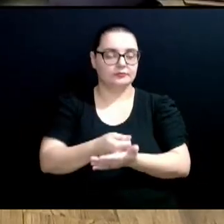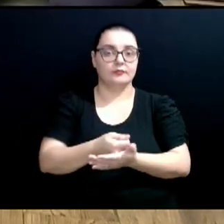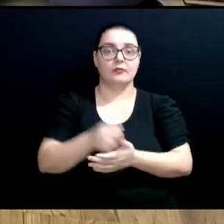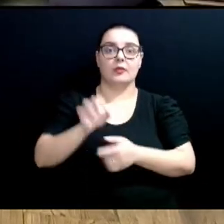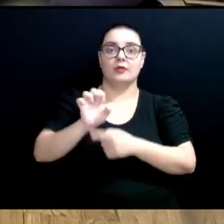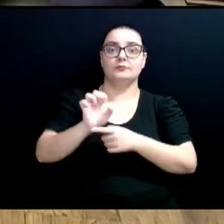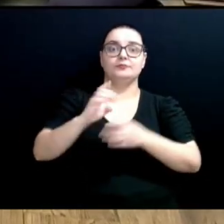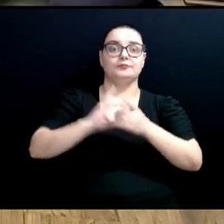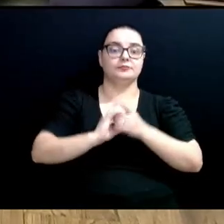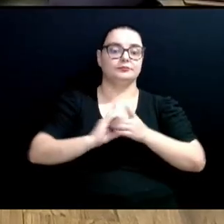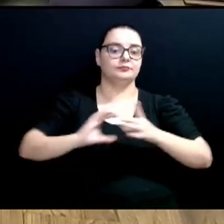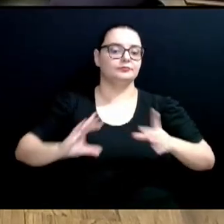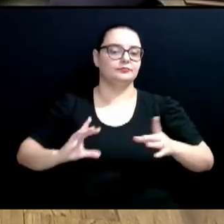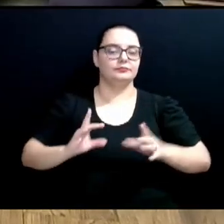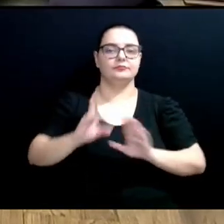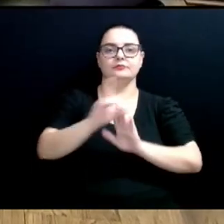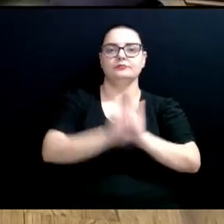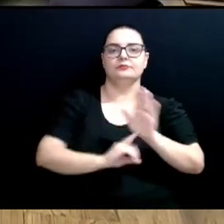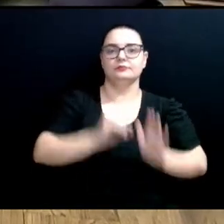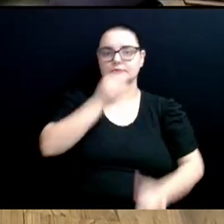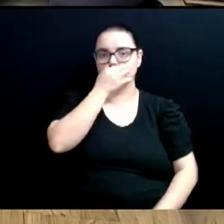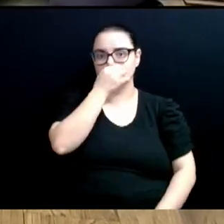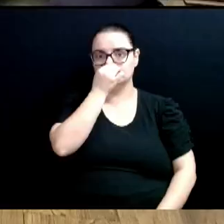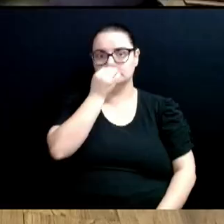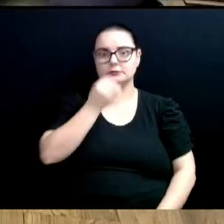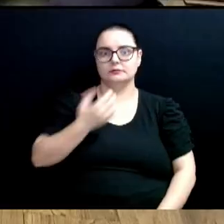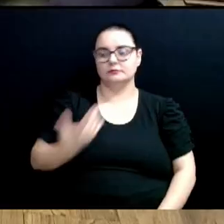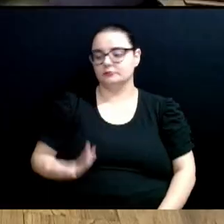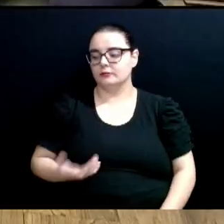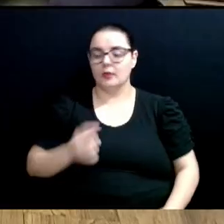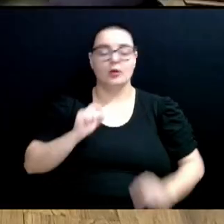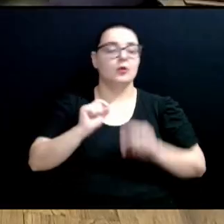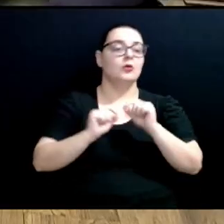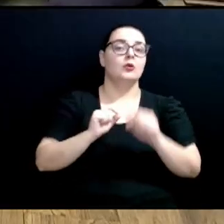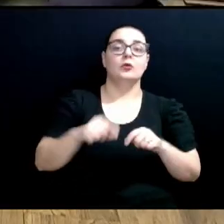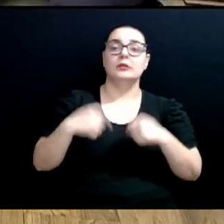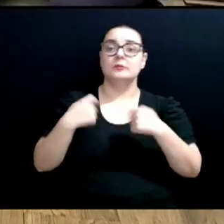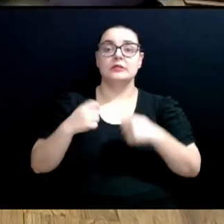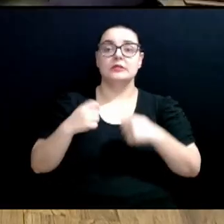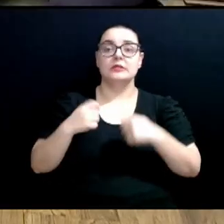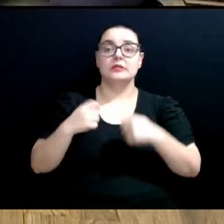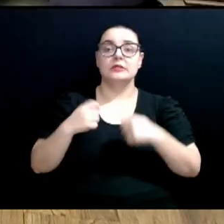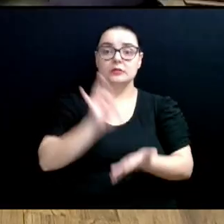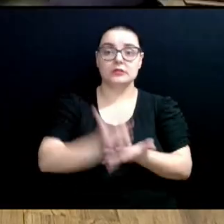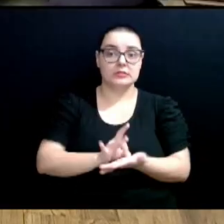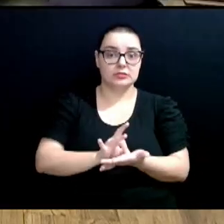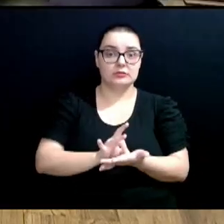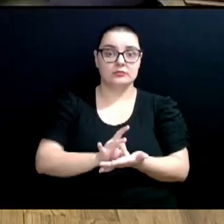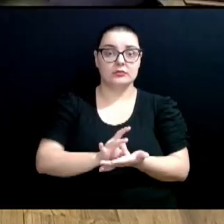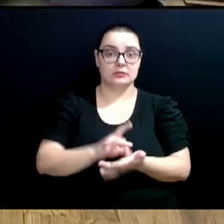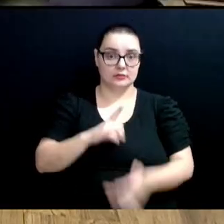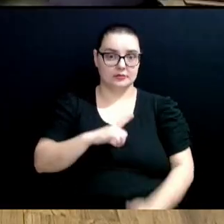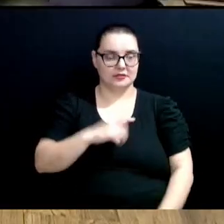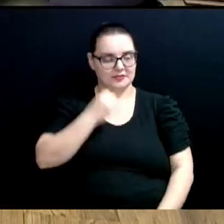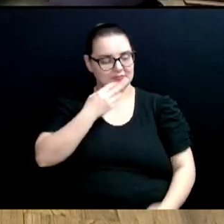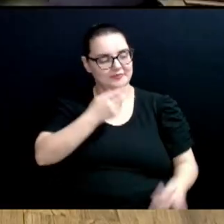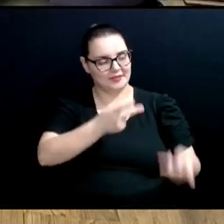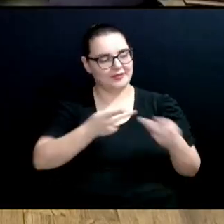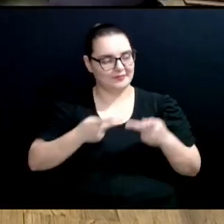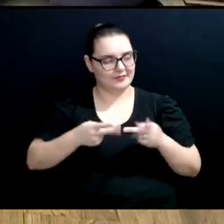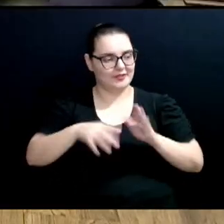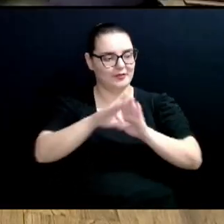de Direito, o que tem que acontecer para, de fato, ele existir? Seja bem-vindo ao programa Questão de